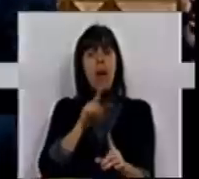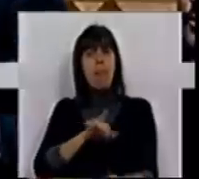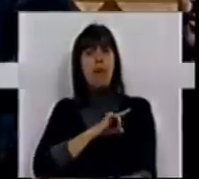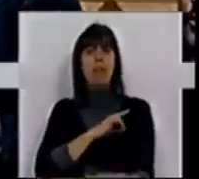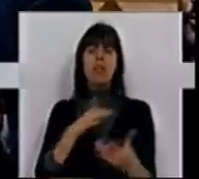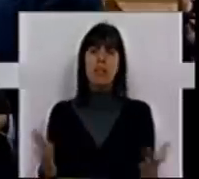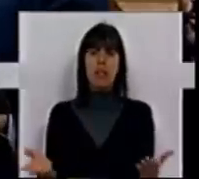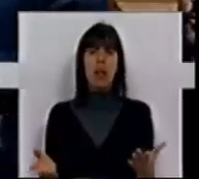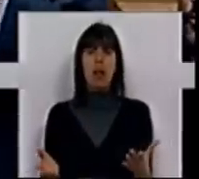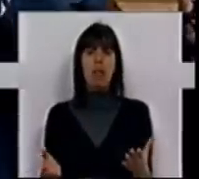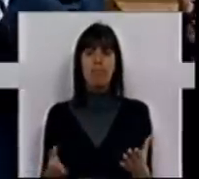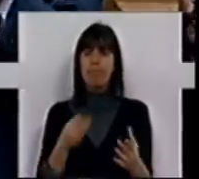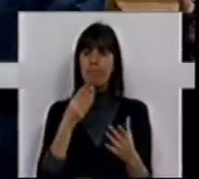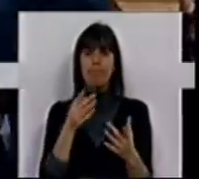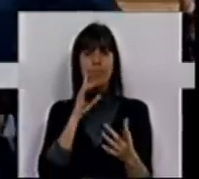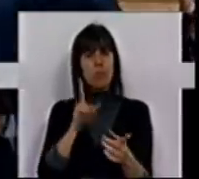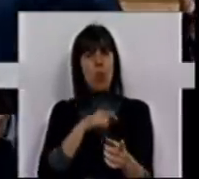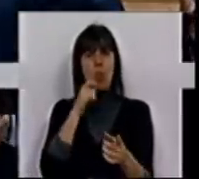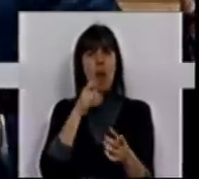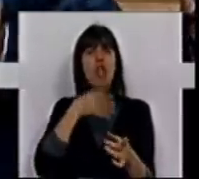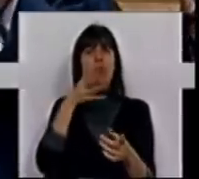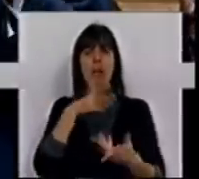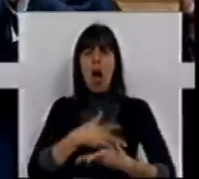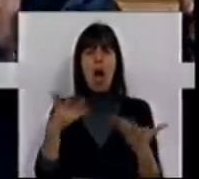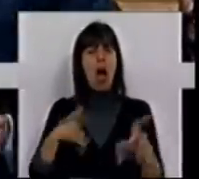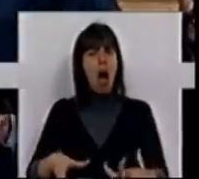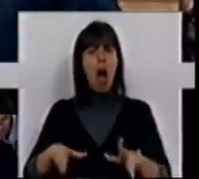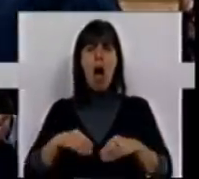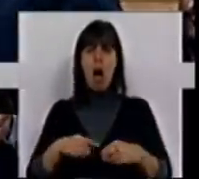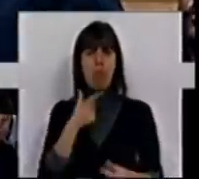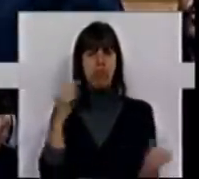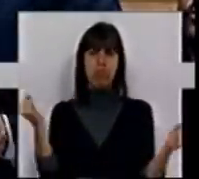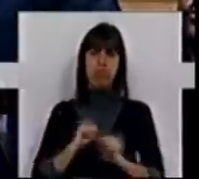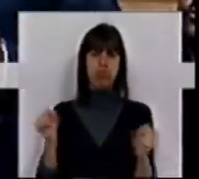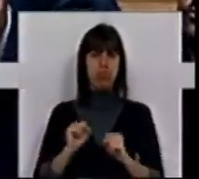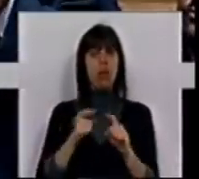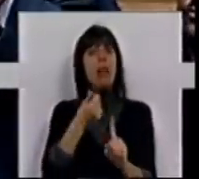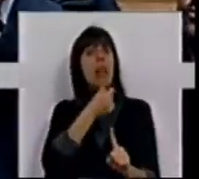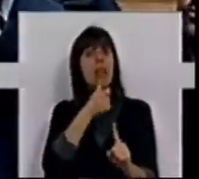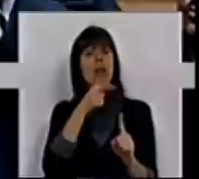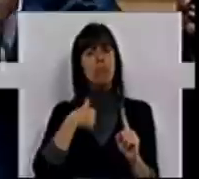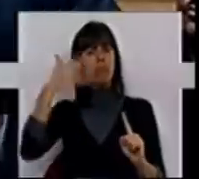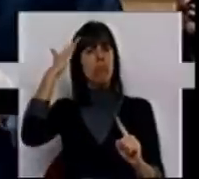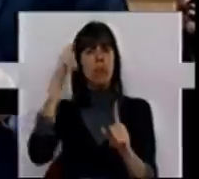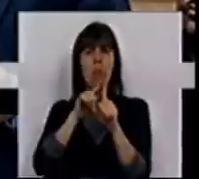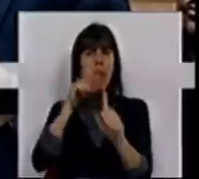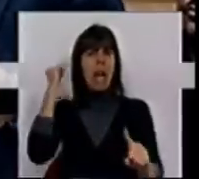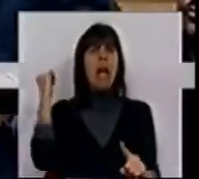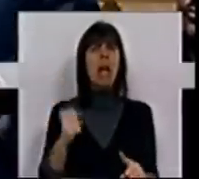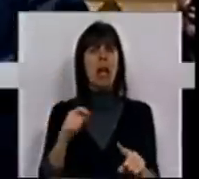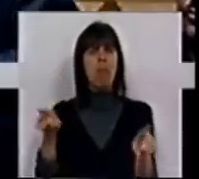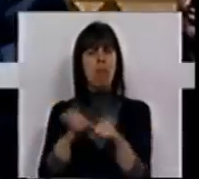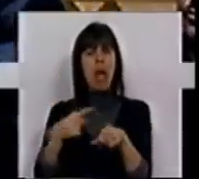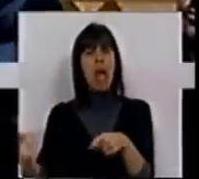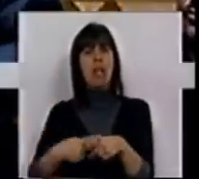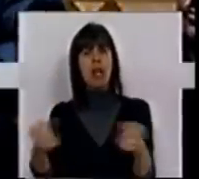sua privatização? É injustificável, é inaceitável uma decisão que nós consideramos um crime